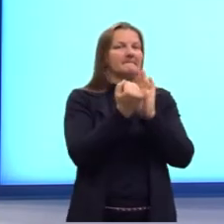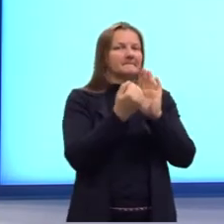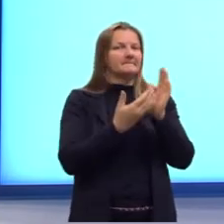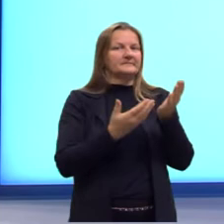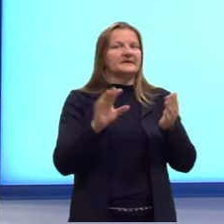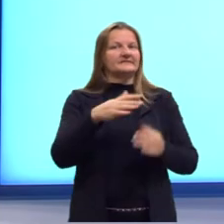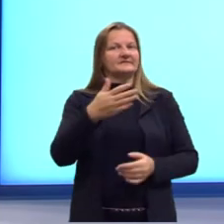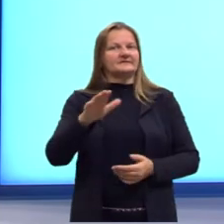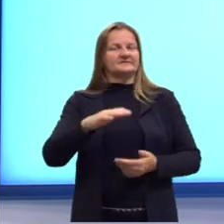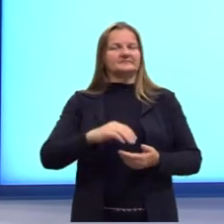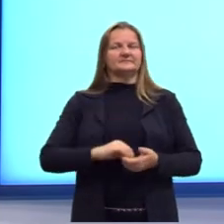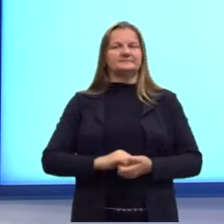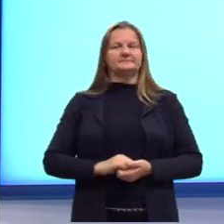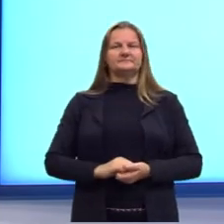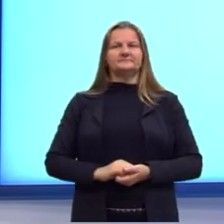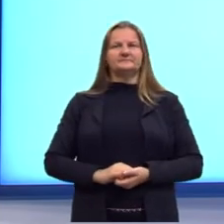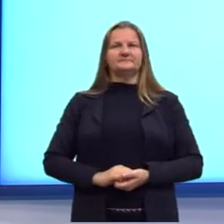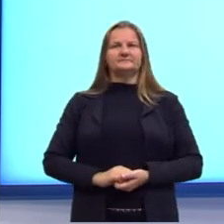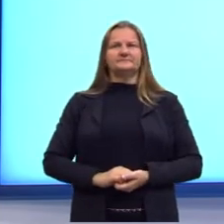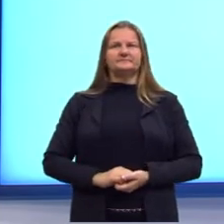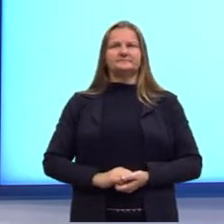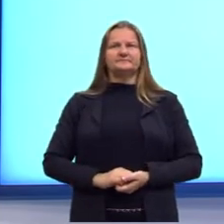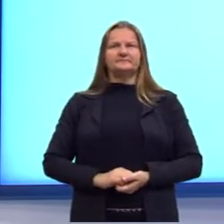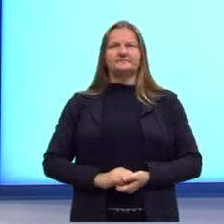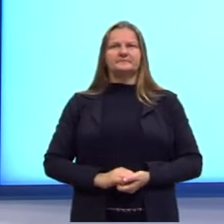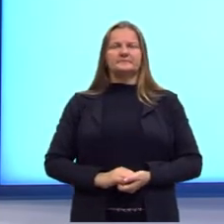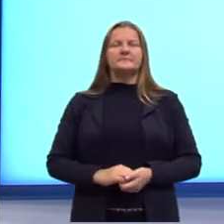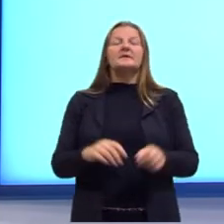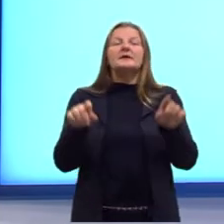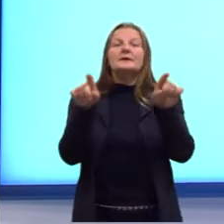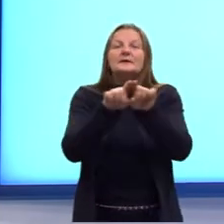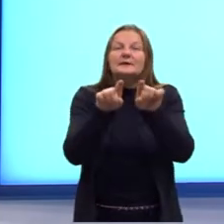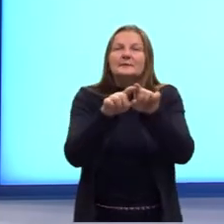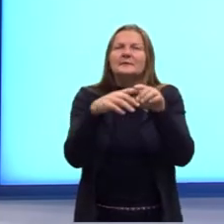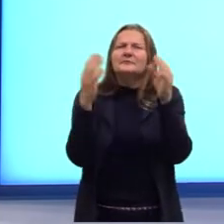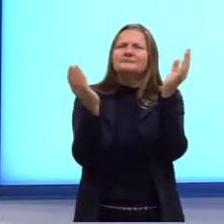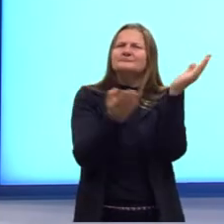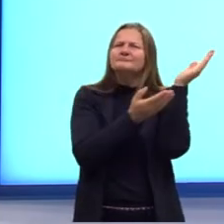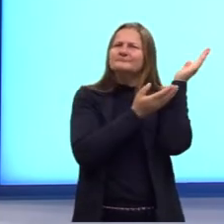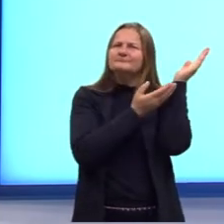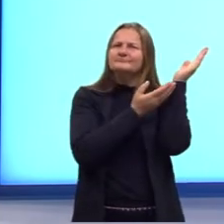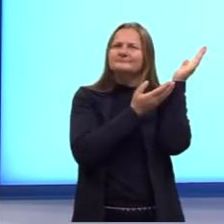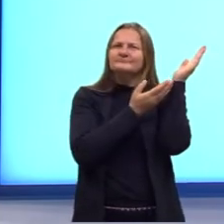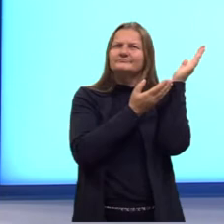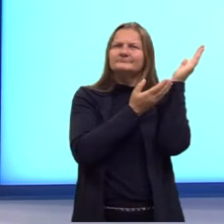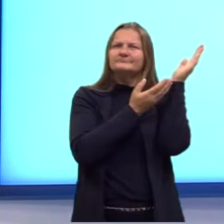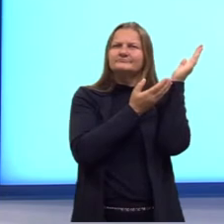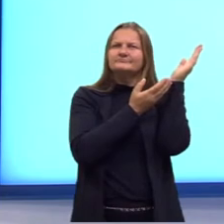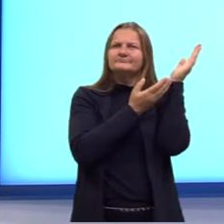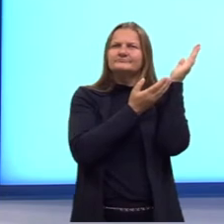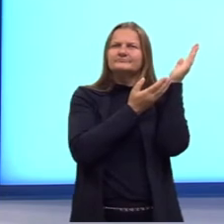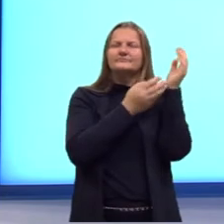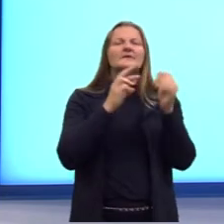tá Oi e aí a gente pode ver né ela no circuito a gente tem o que aqui em Rosa a gente vê a